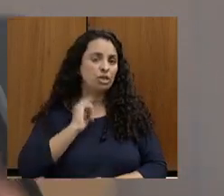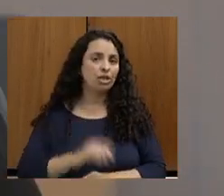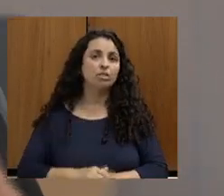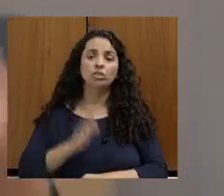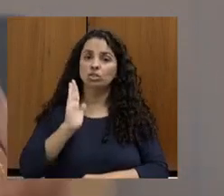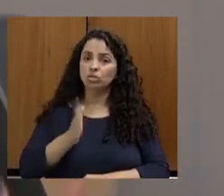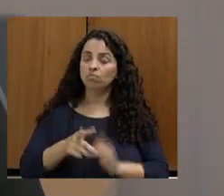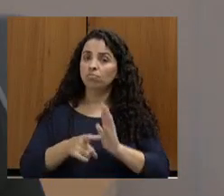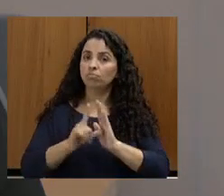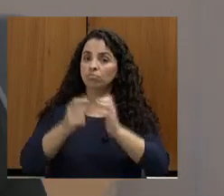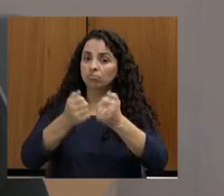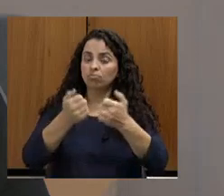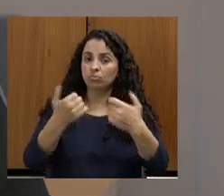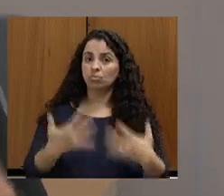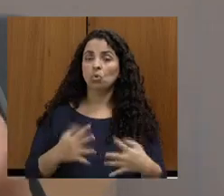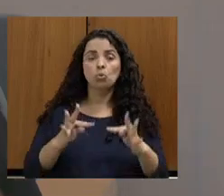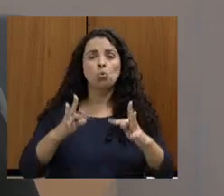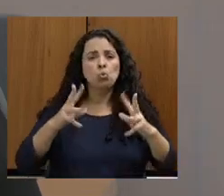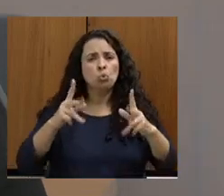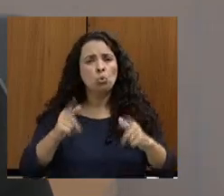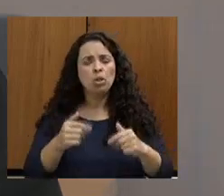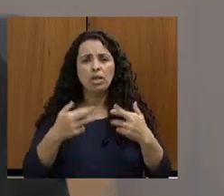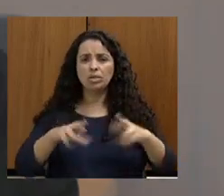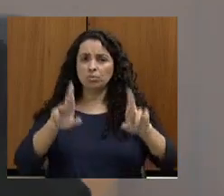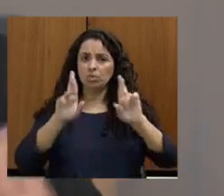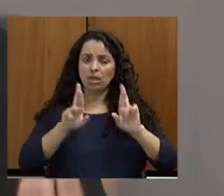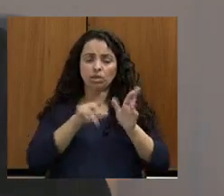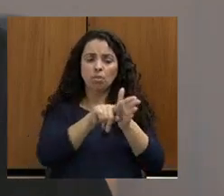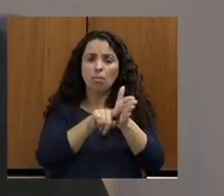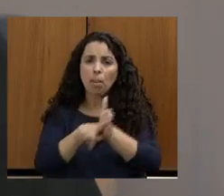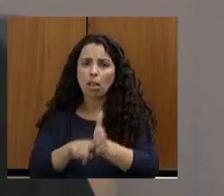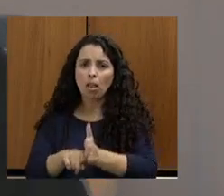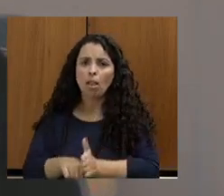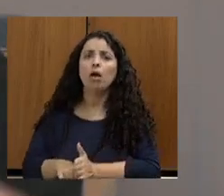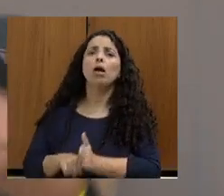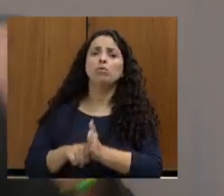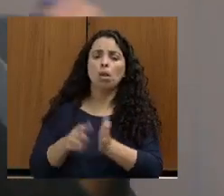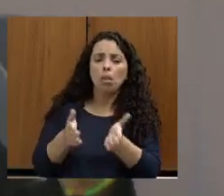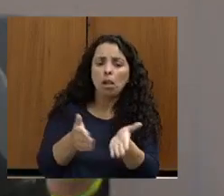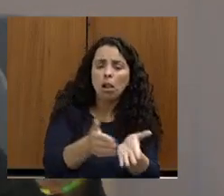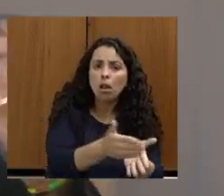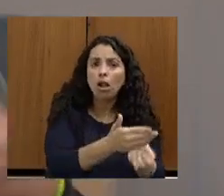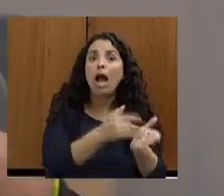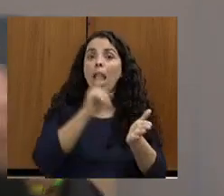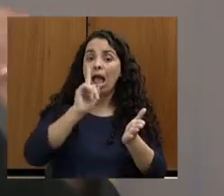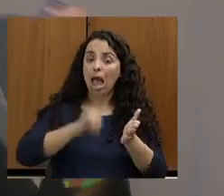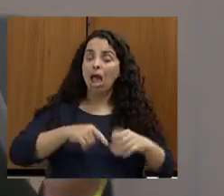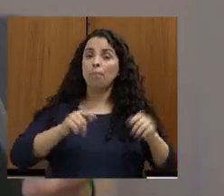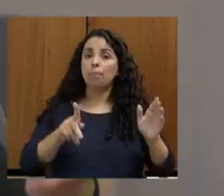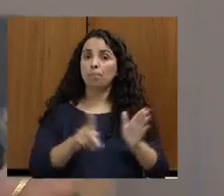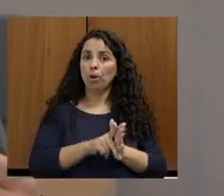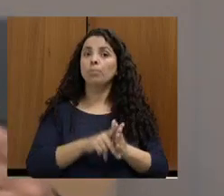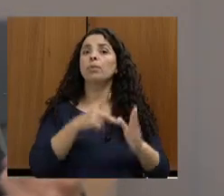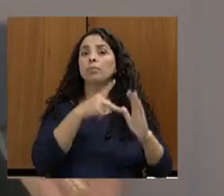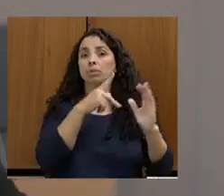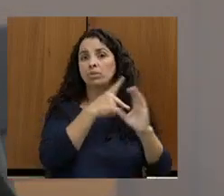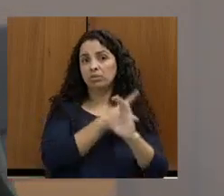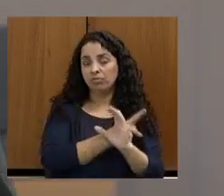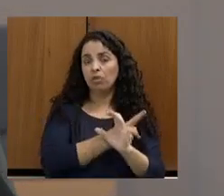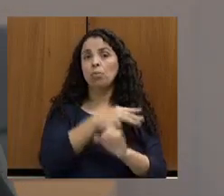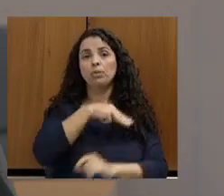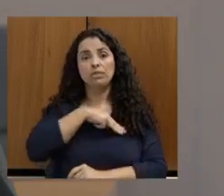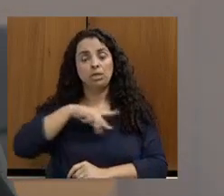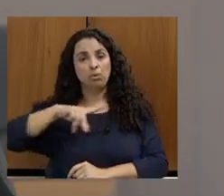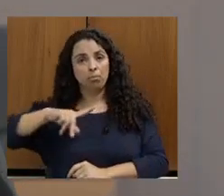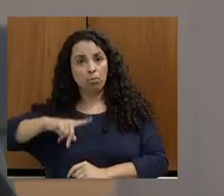todo o papel de apuração do caso, de fiscalização, são de competências da Polícia Civil, do Ministério Público e da